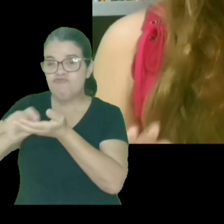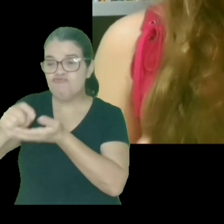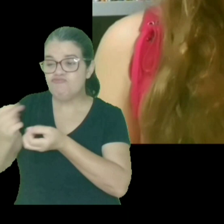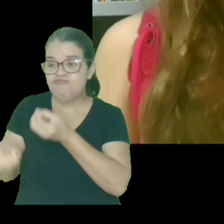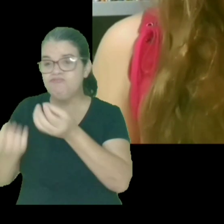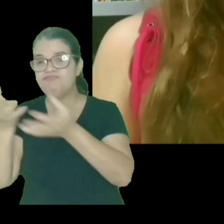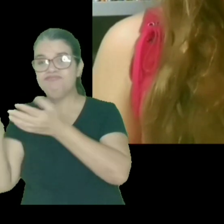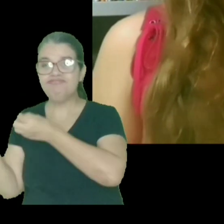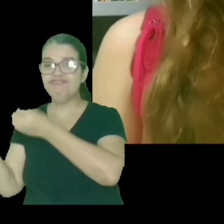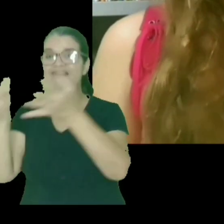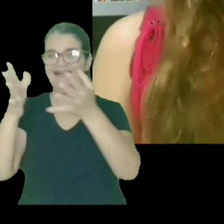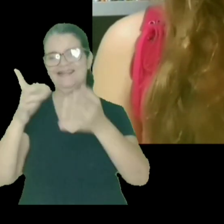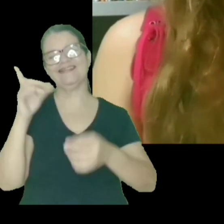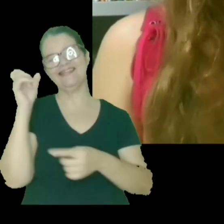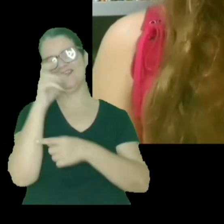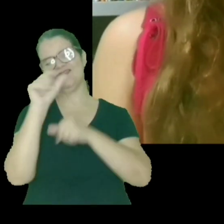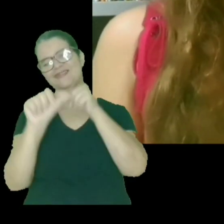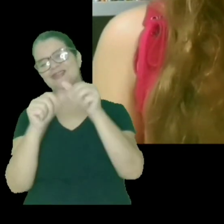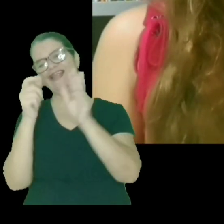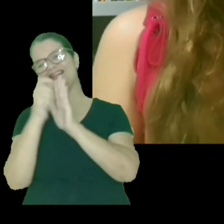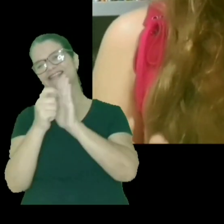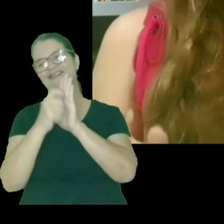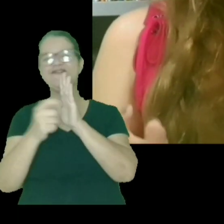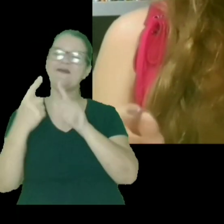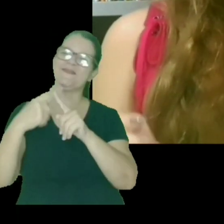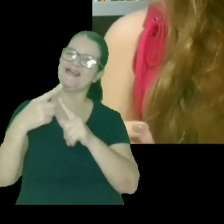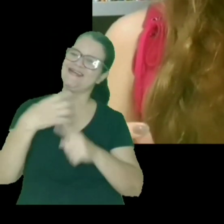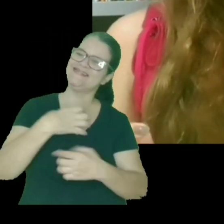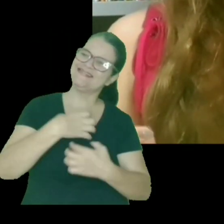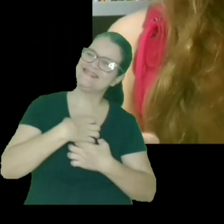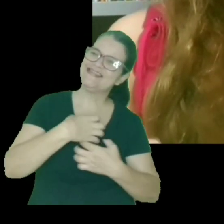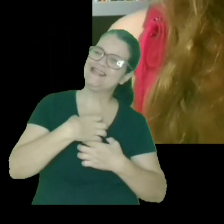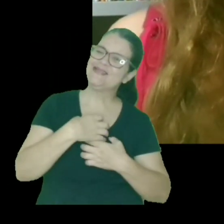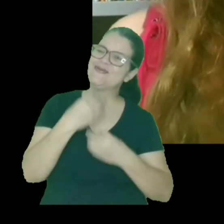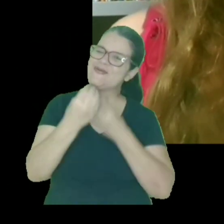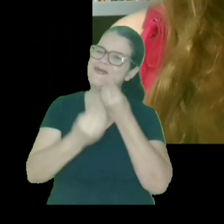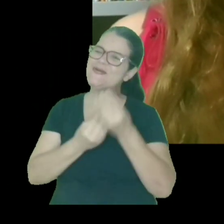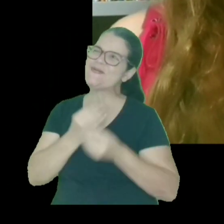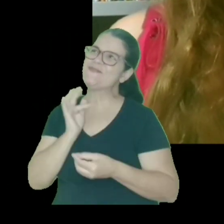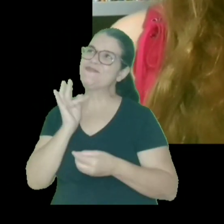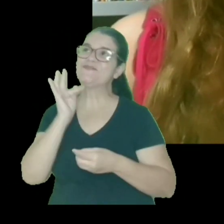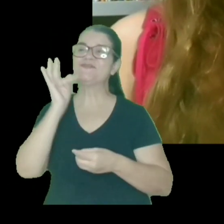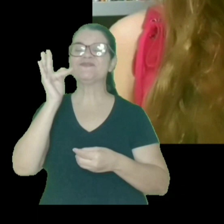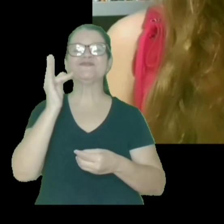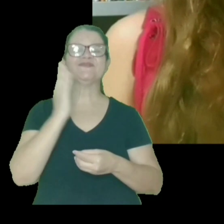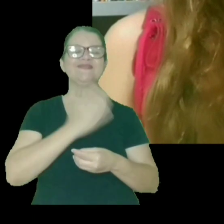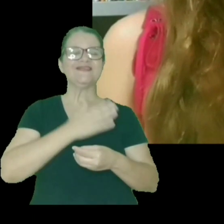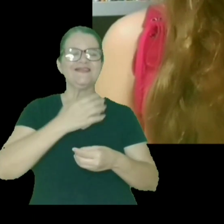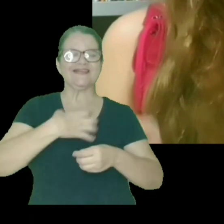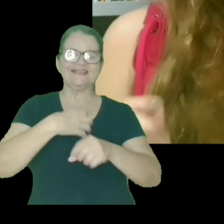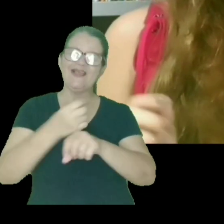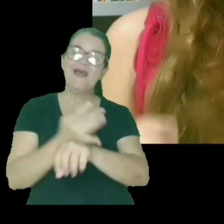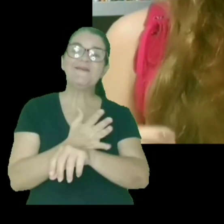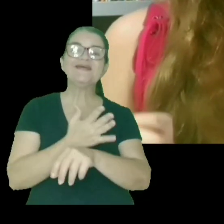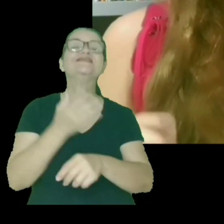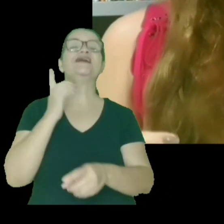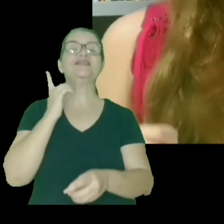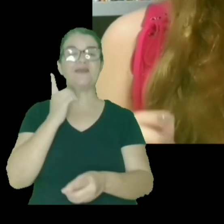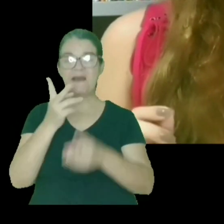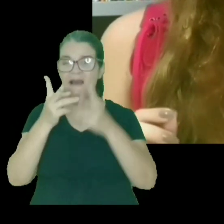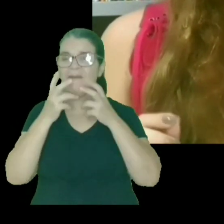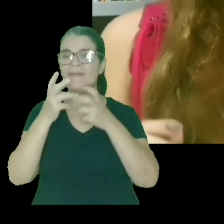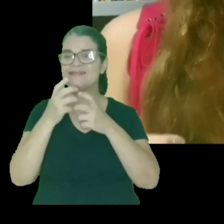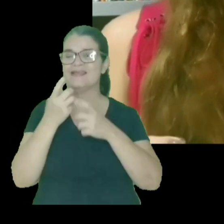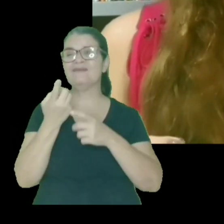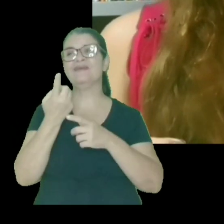tornando difícil escrever, porque eu sinto como ficarei de coração escuro ao constatar que, mesmo me